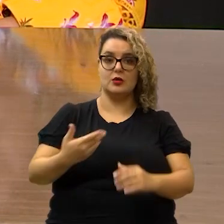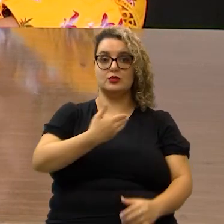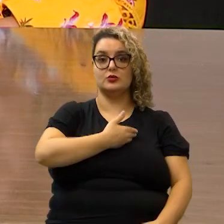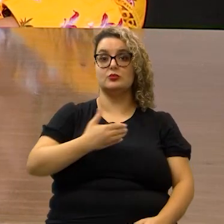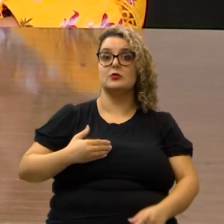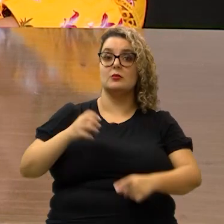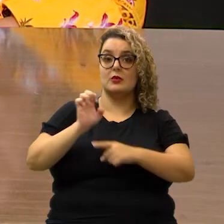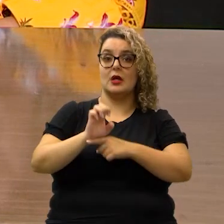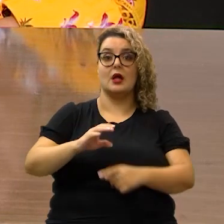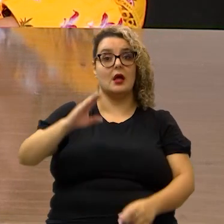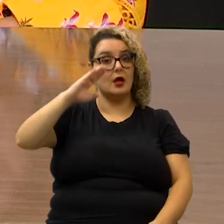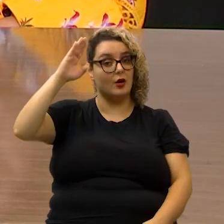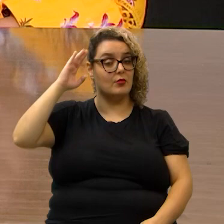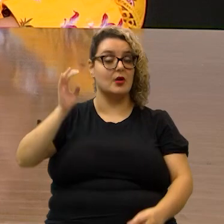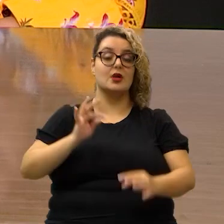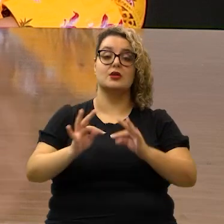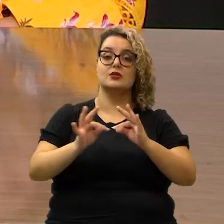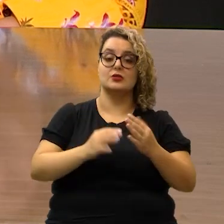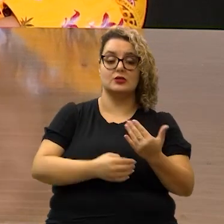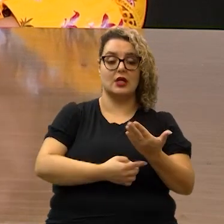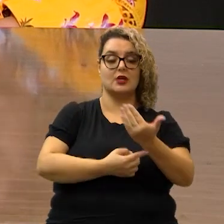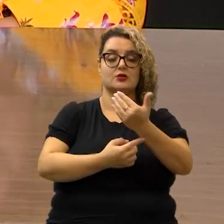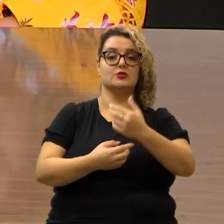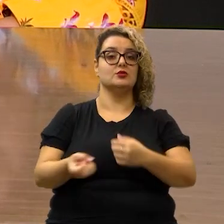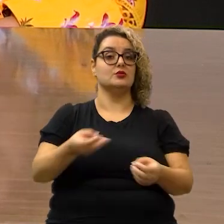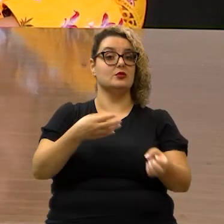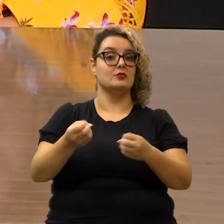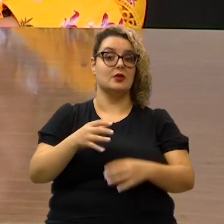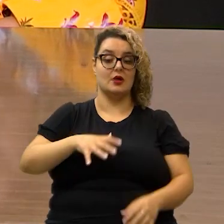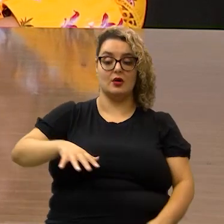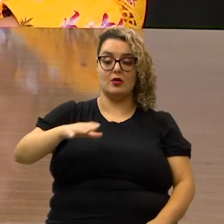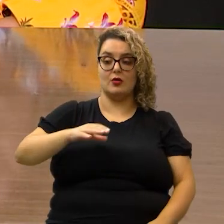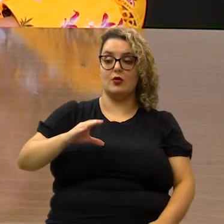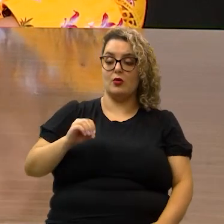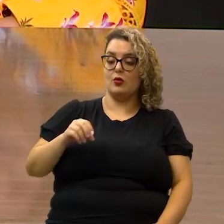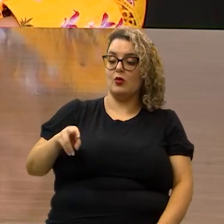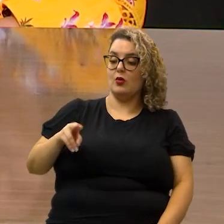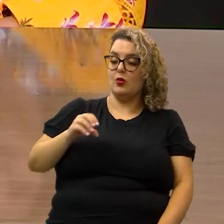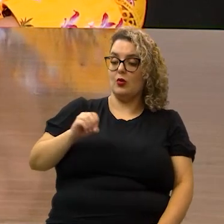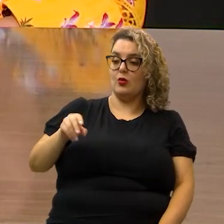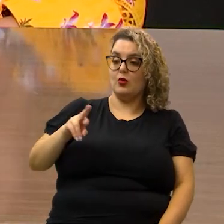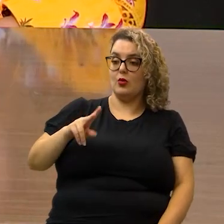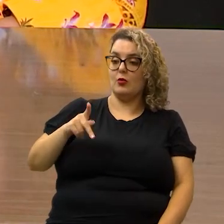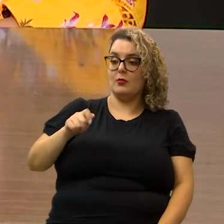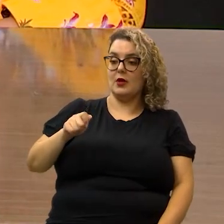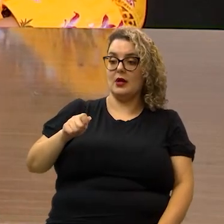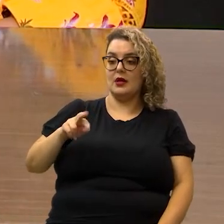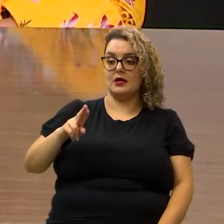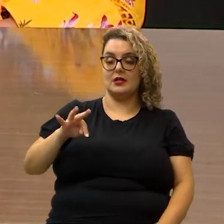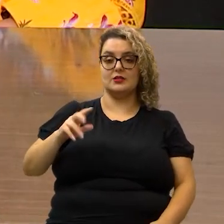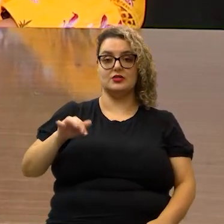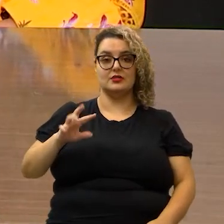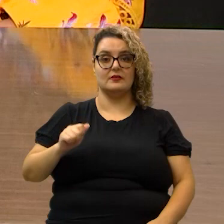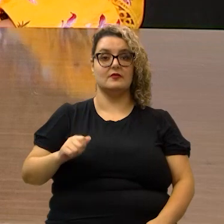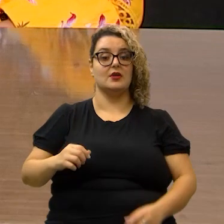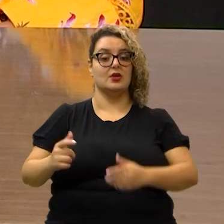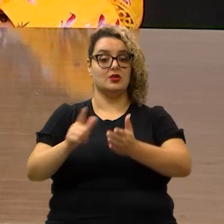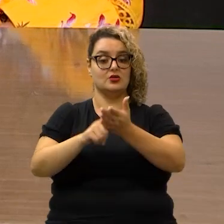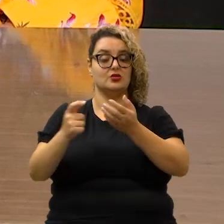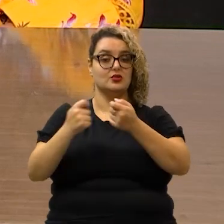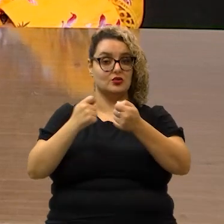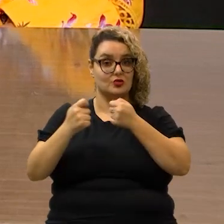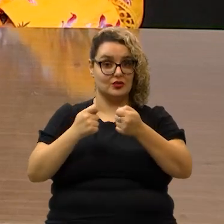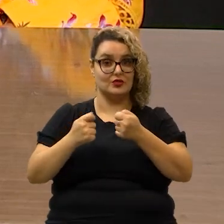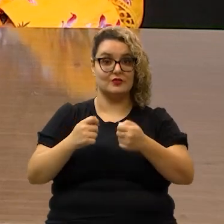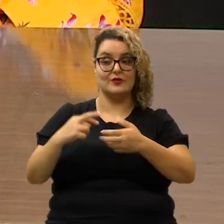inovação, governança corporativa, jornalismo investigativo, comunicação local e experiência profissional. Então, sucesso aqui para nós,